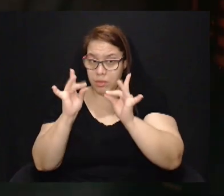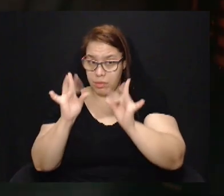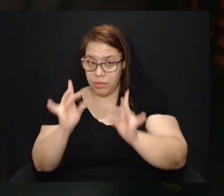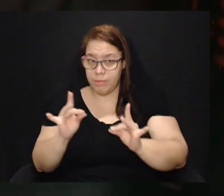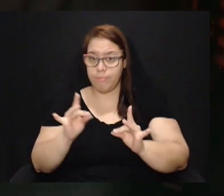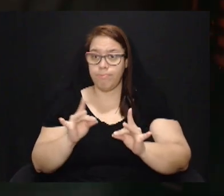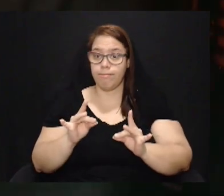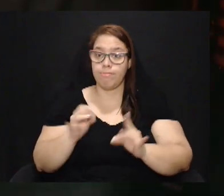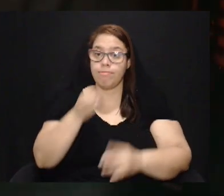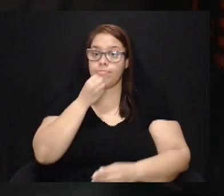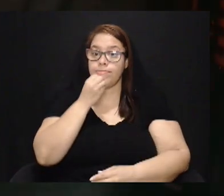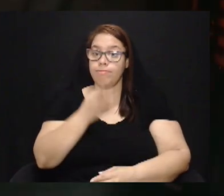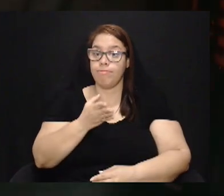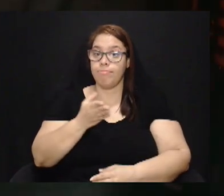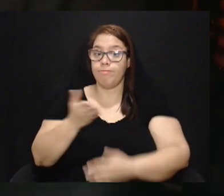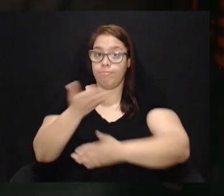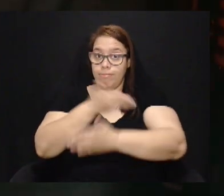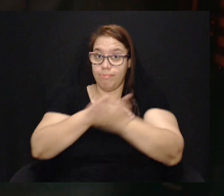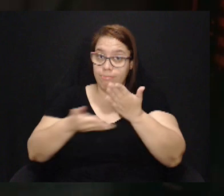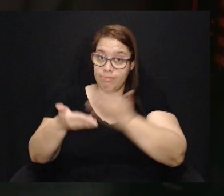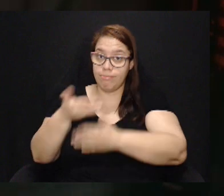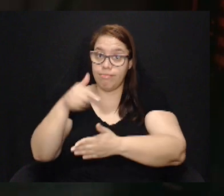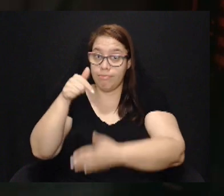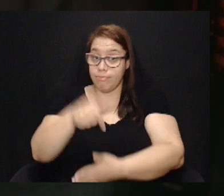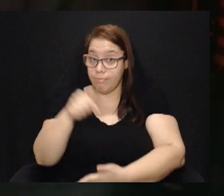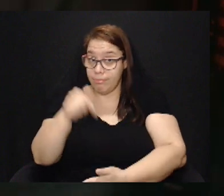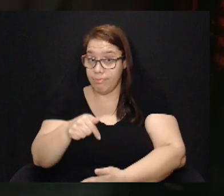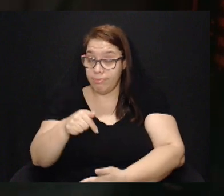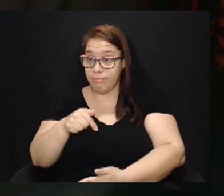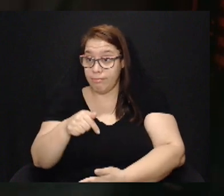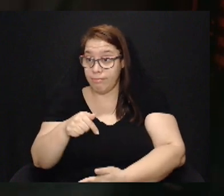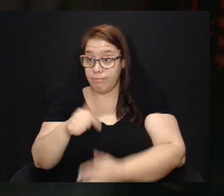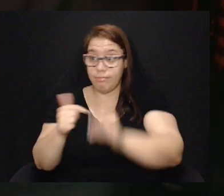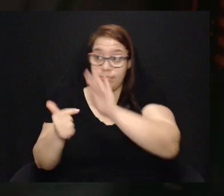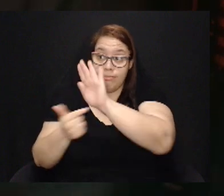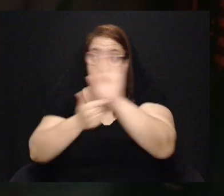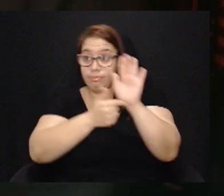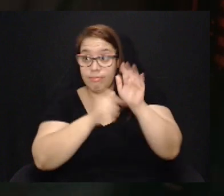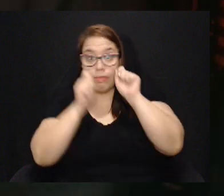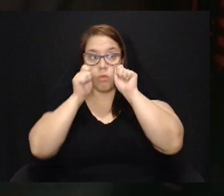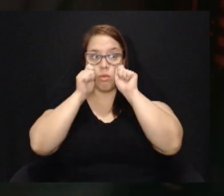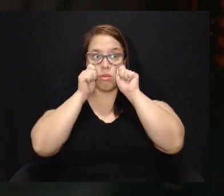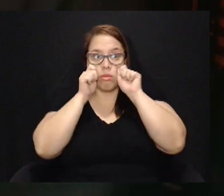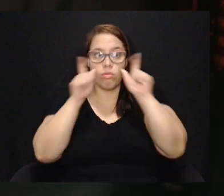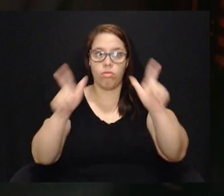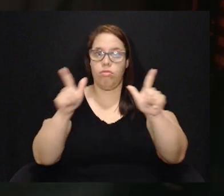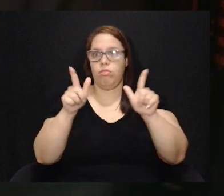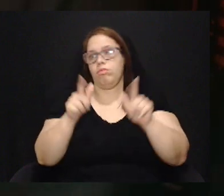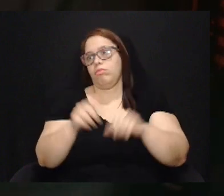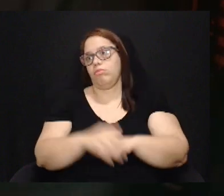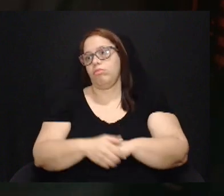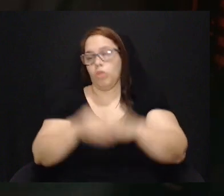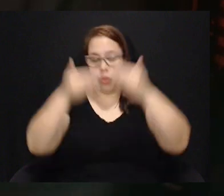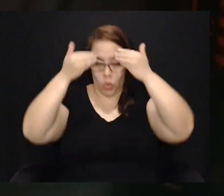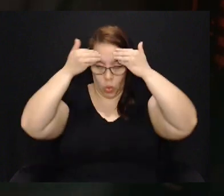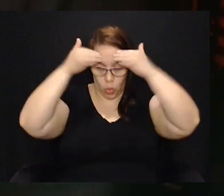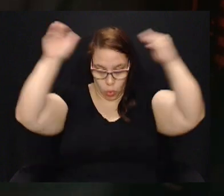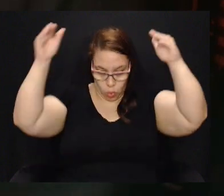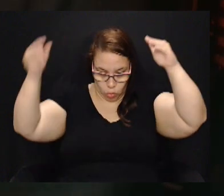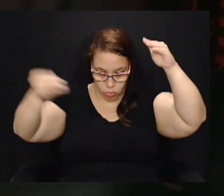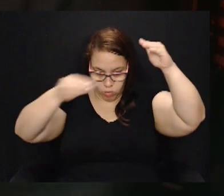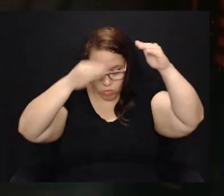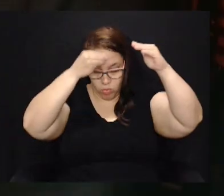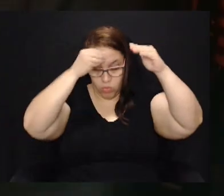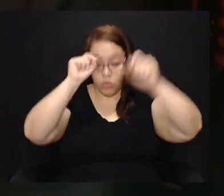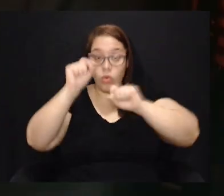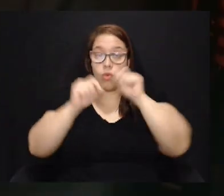bom que a gente pode trazer vocês aqui para poder, de repente, abrir, né, um pouquinho mais a nossa mente. Poxa vida, o que são